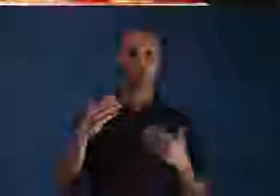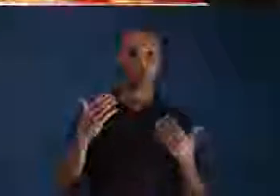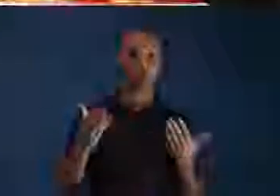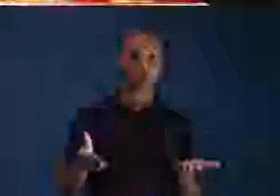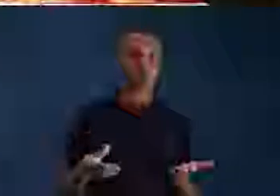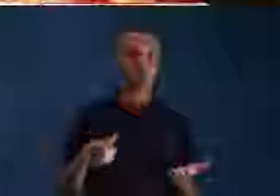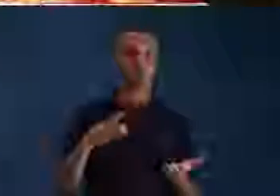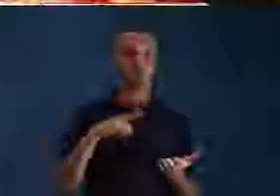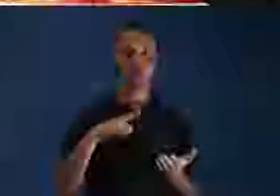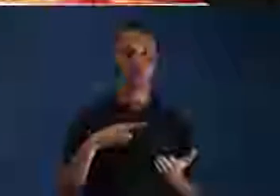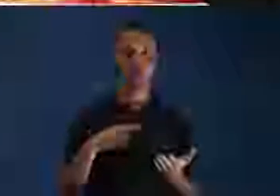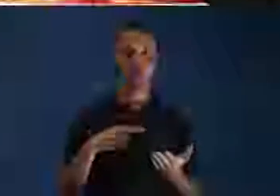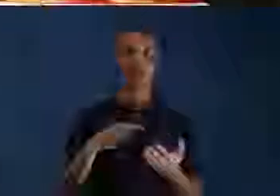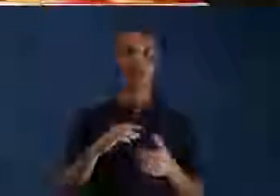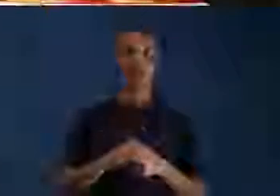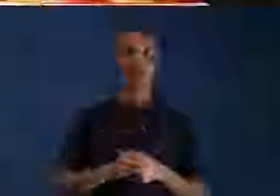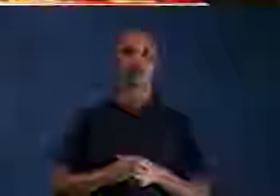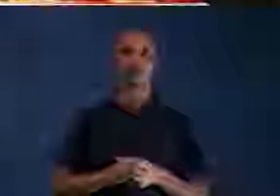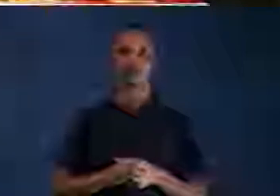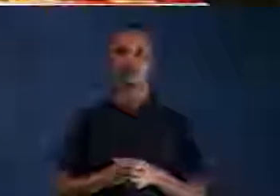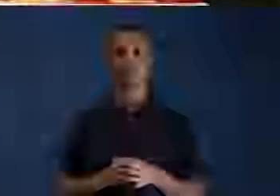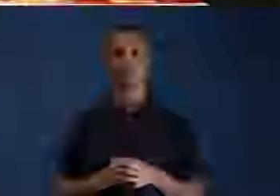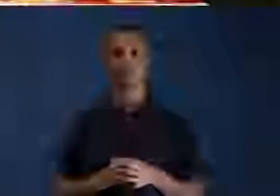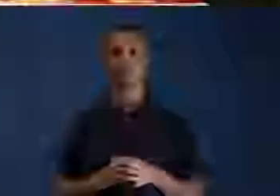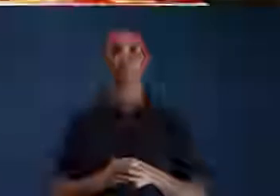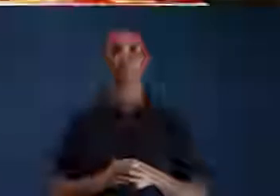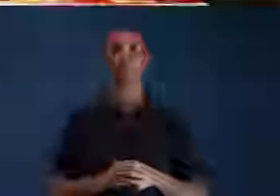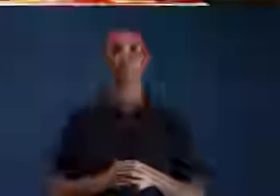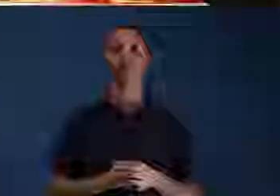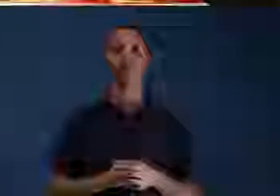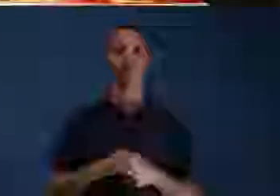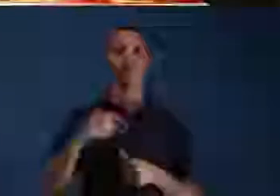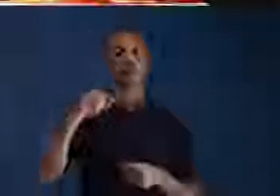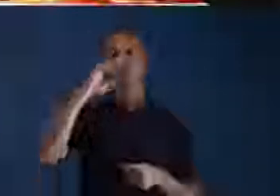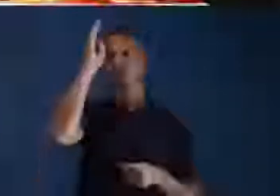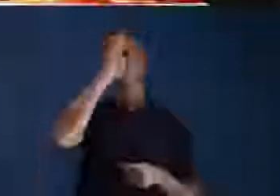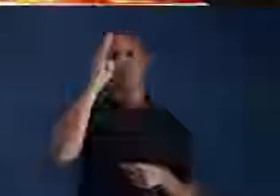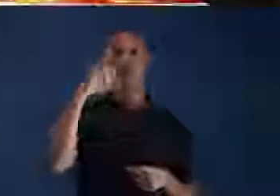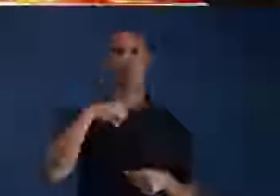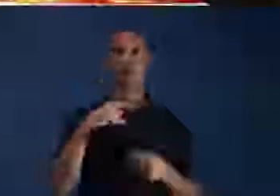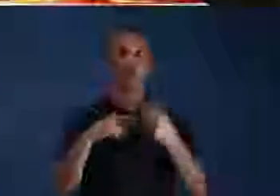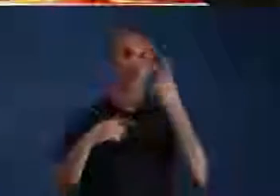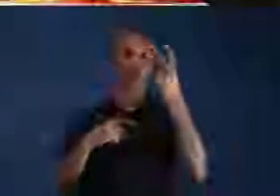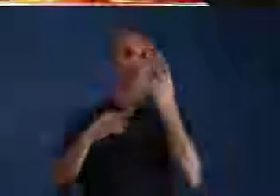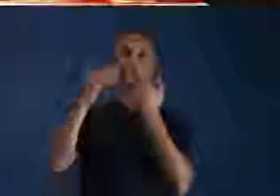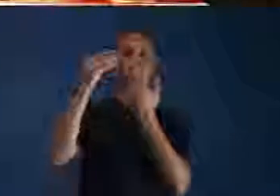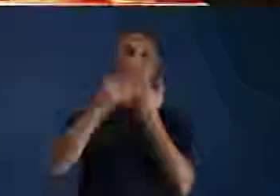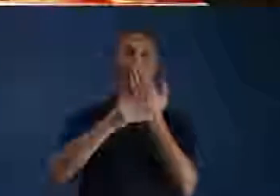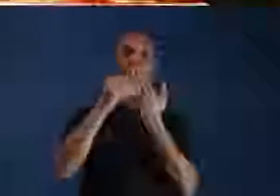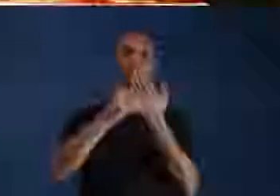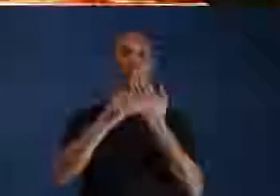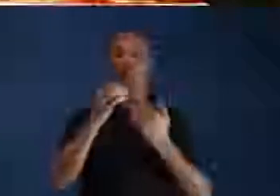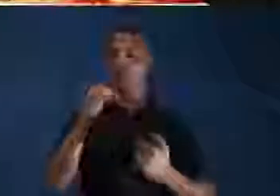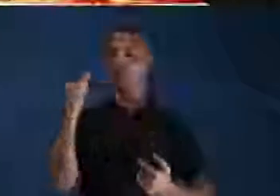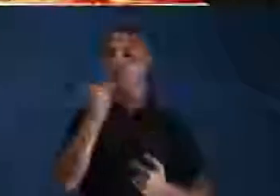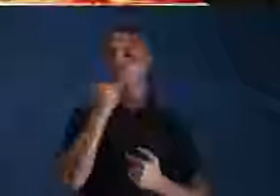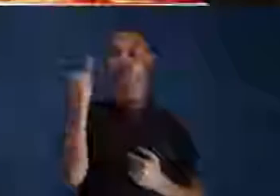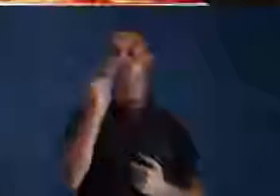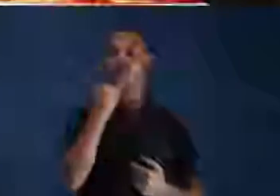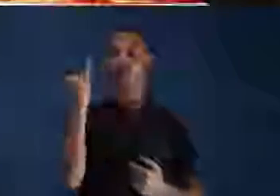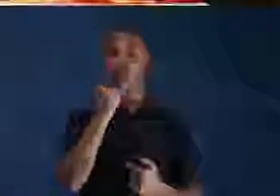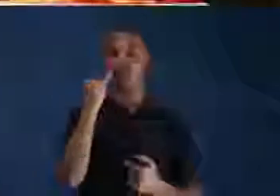diante das nossas condições. Há, no Brasil, 2 livros dignos de nota que podemos chamar